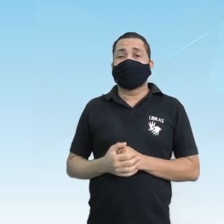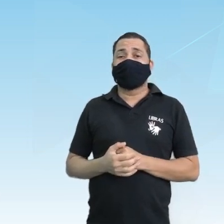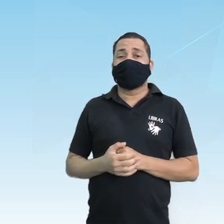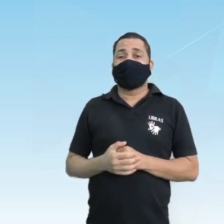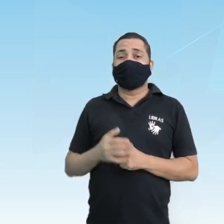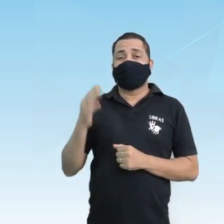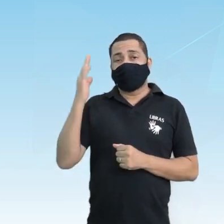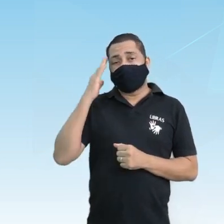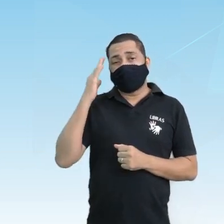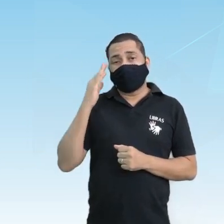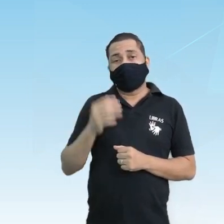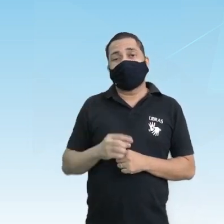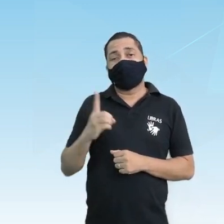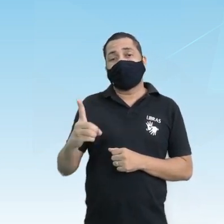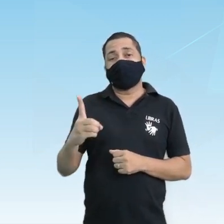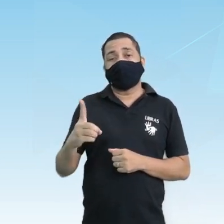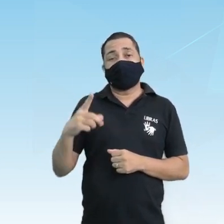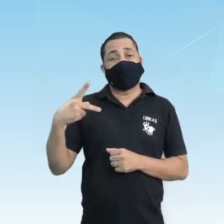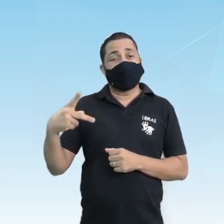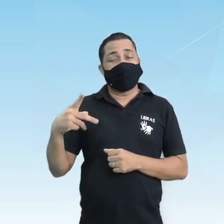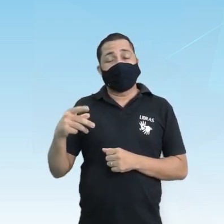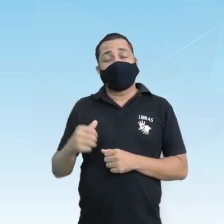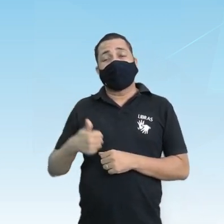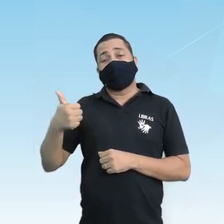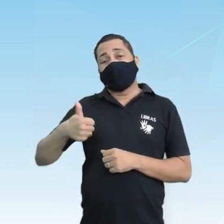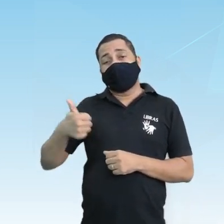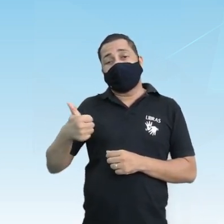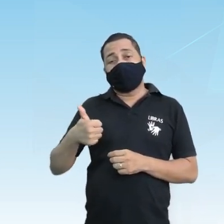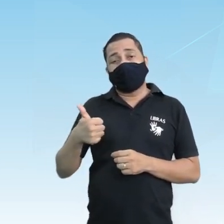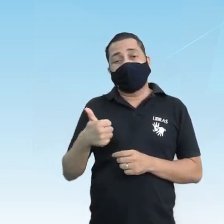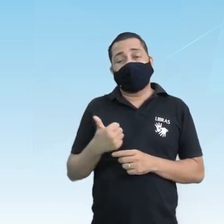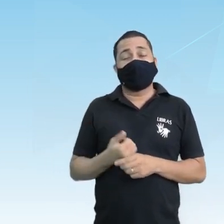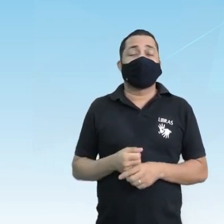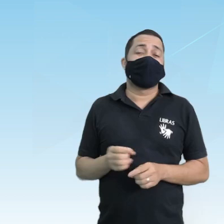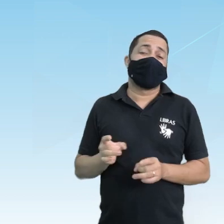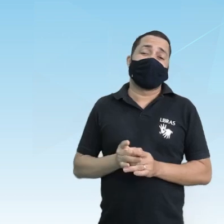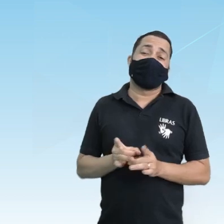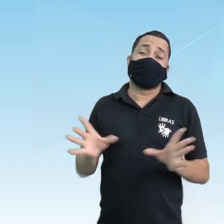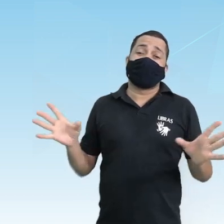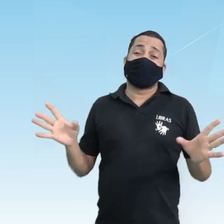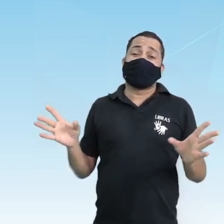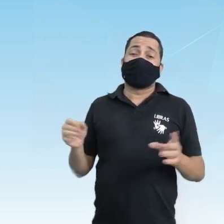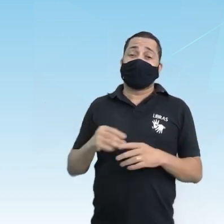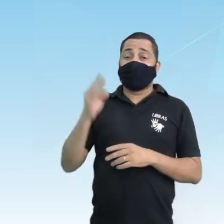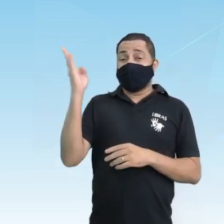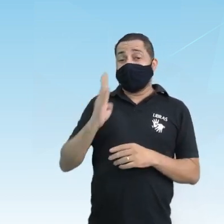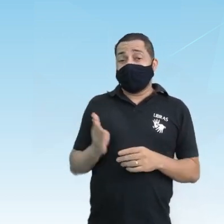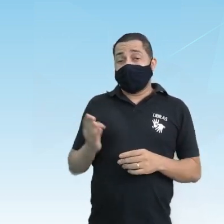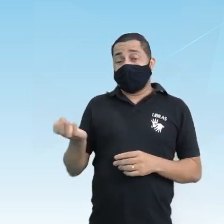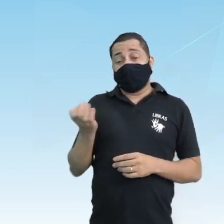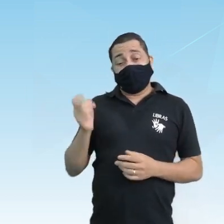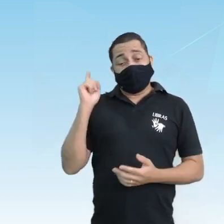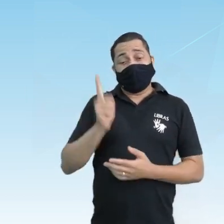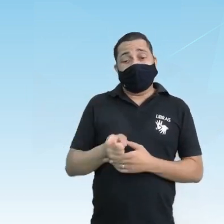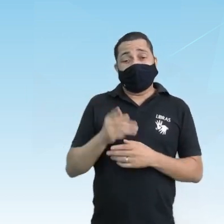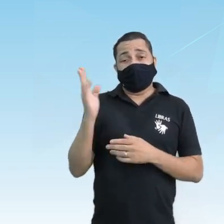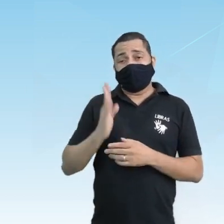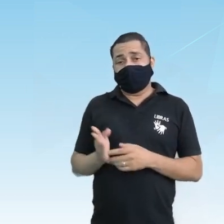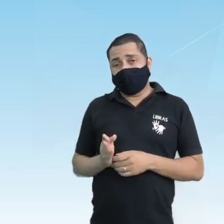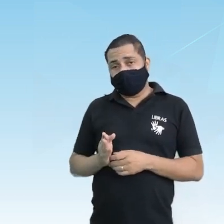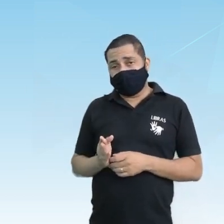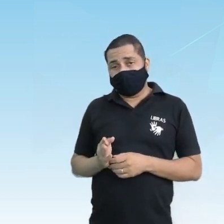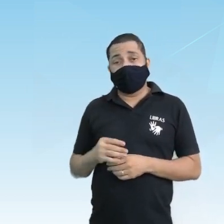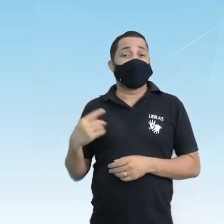Entendeu? Dom Pedro I era um português que declarou a independência do Brasil. Né? Queria mandar do Brasil. E os